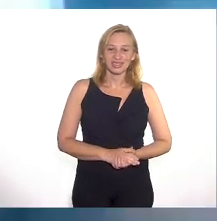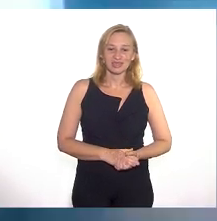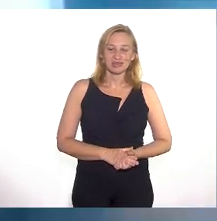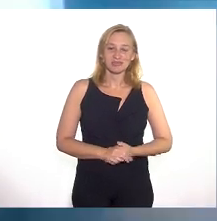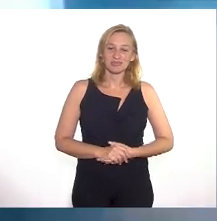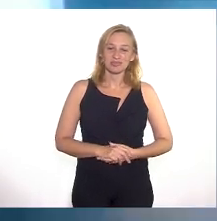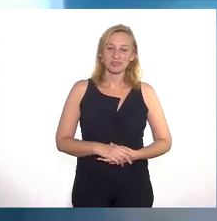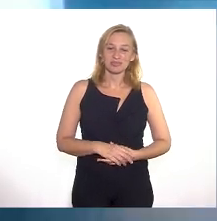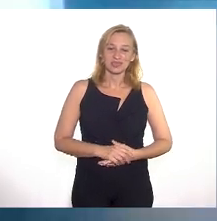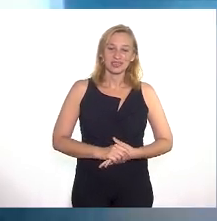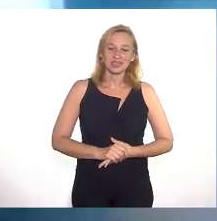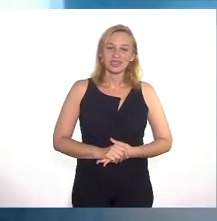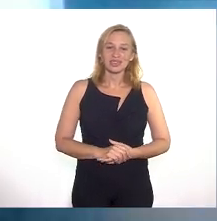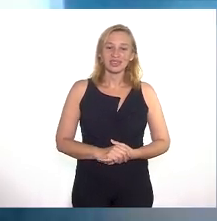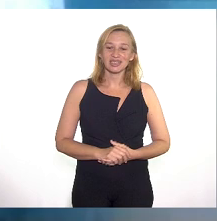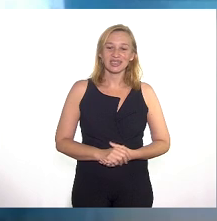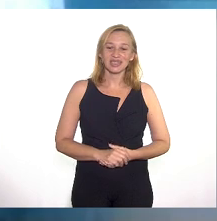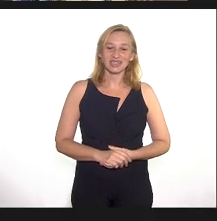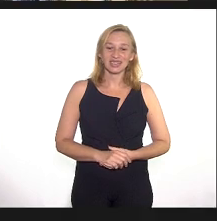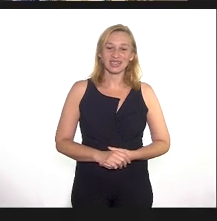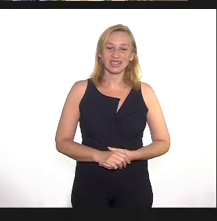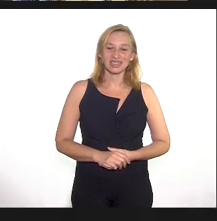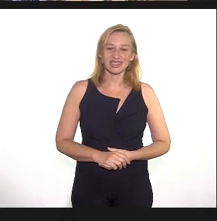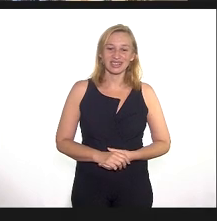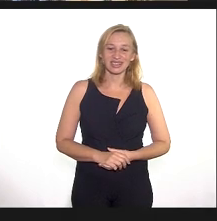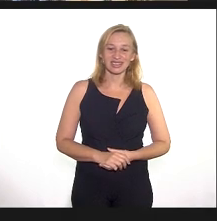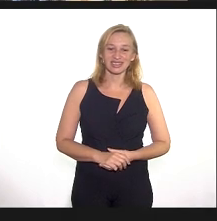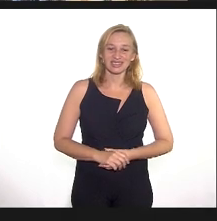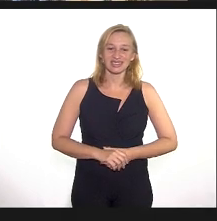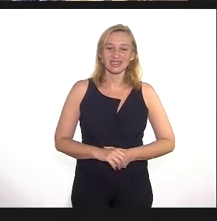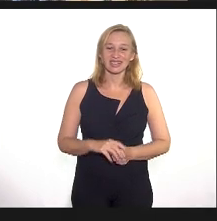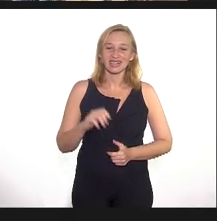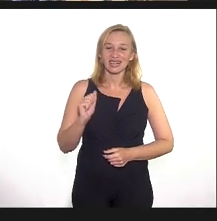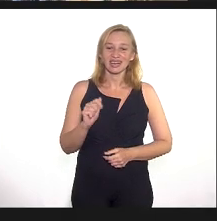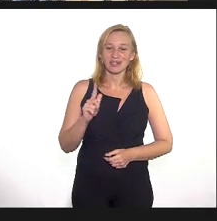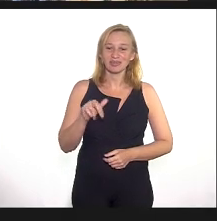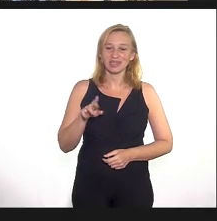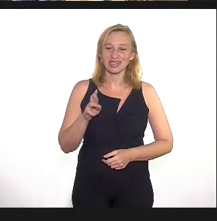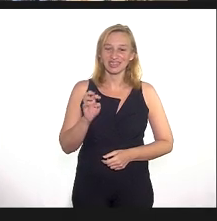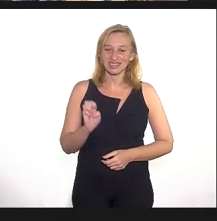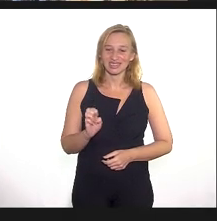Esse toque cultural foi essencial, Dani. Salve o Almirante Negro.